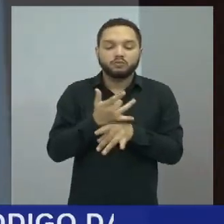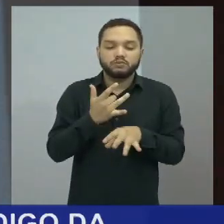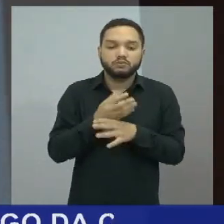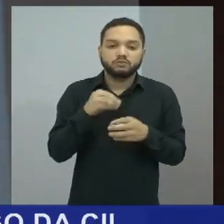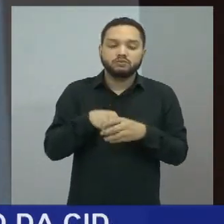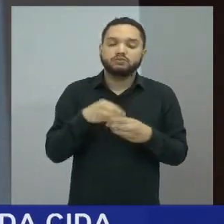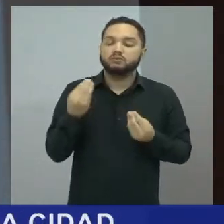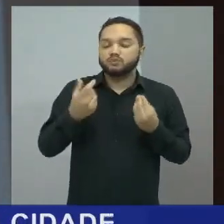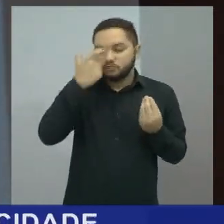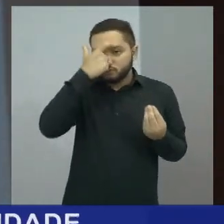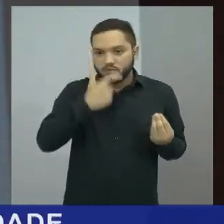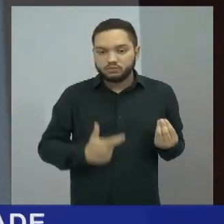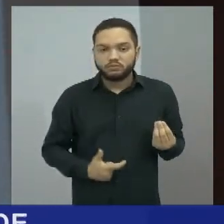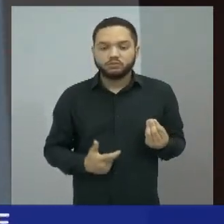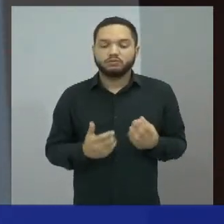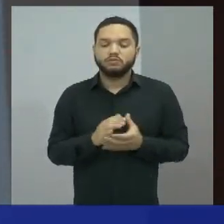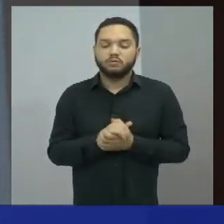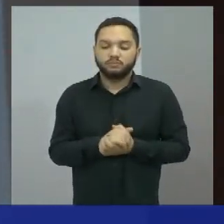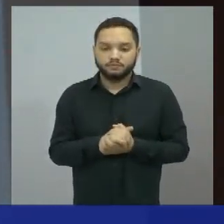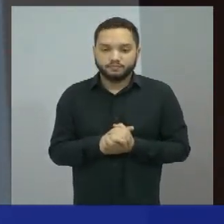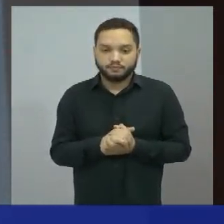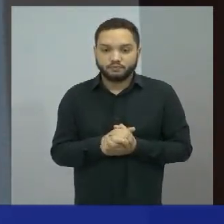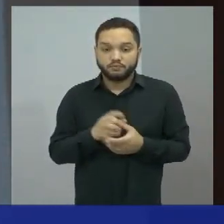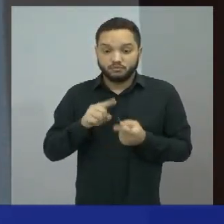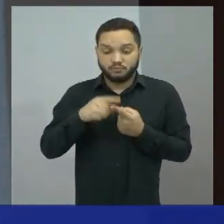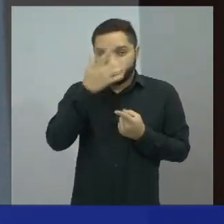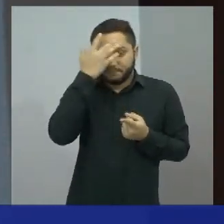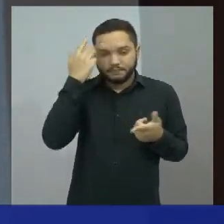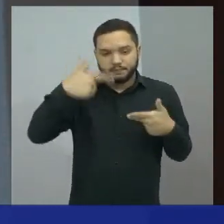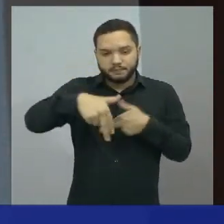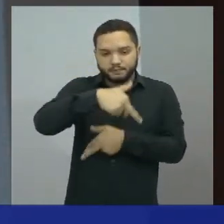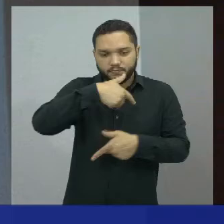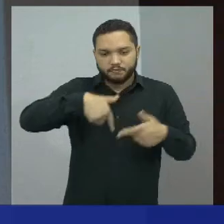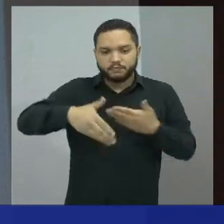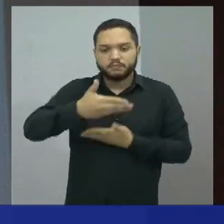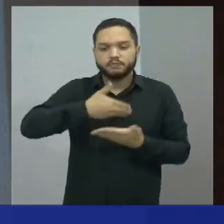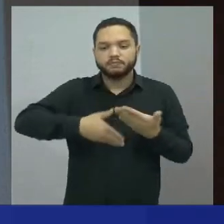os seus habitantes.